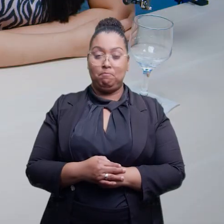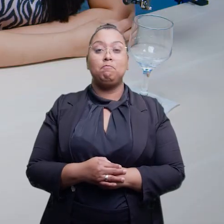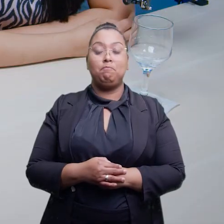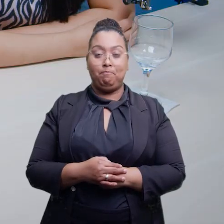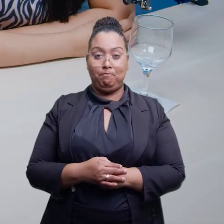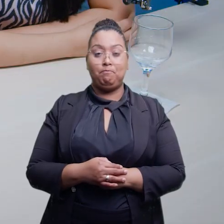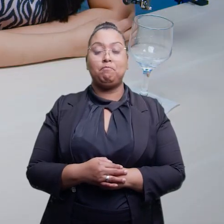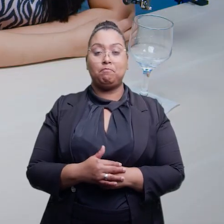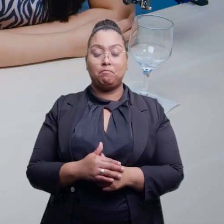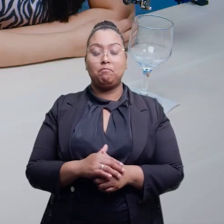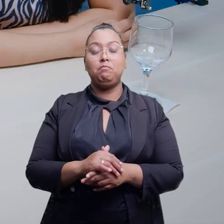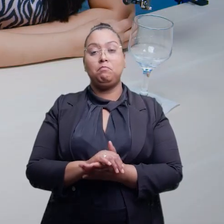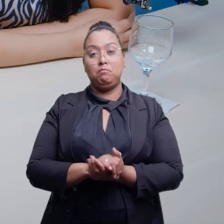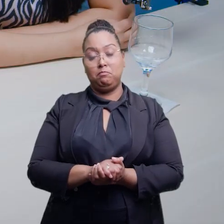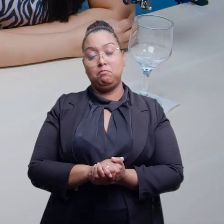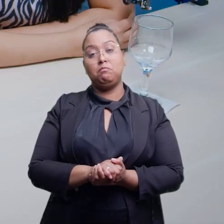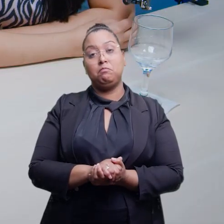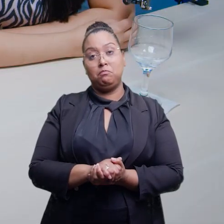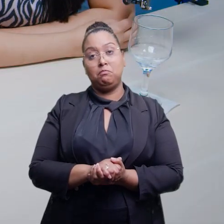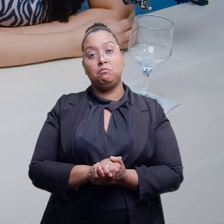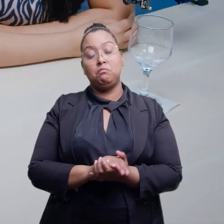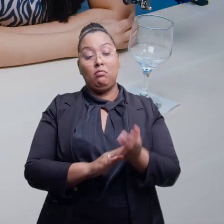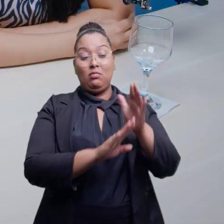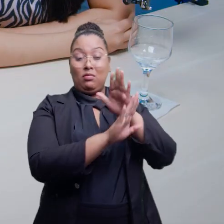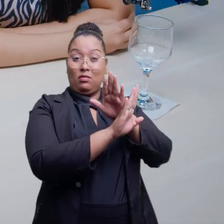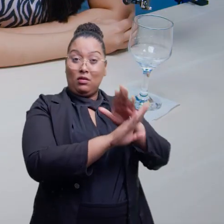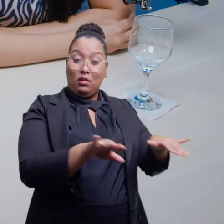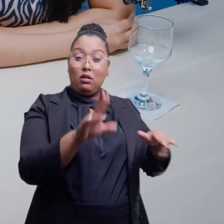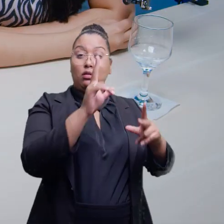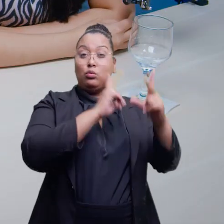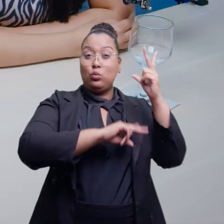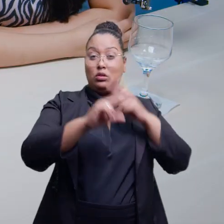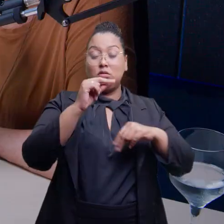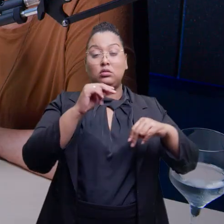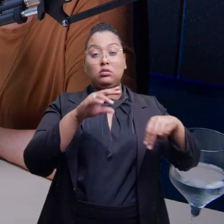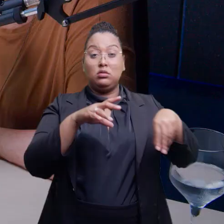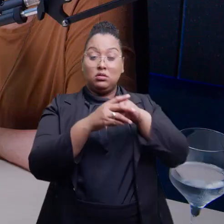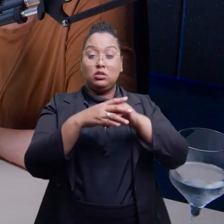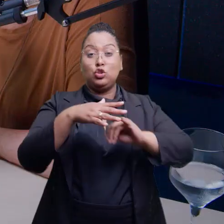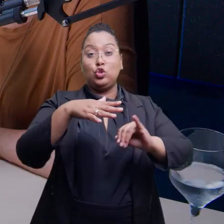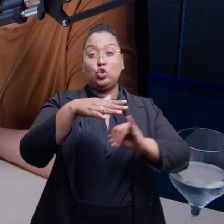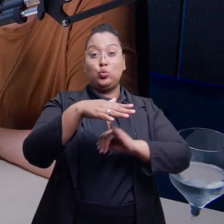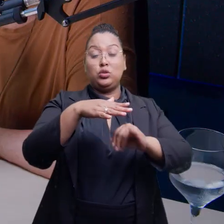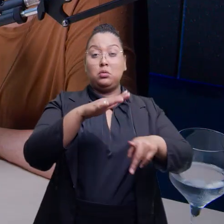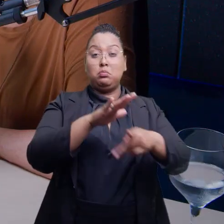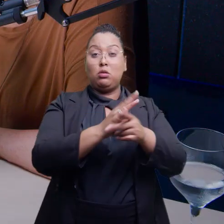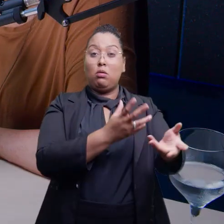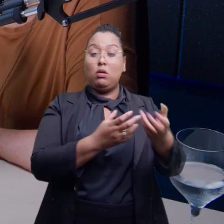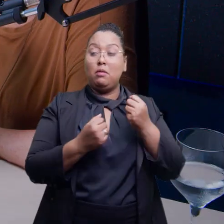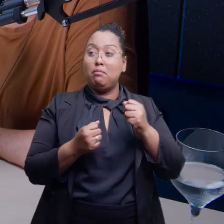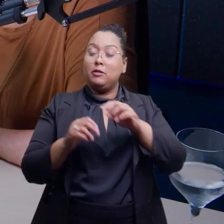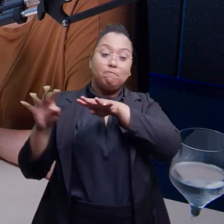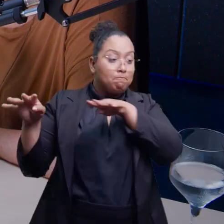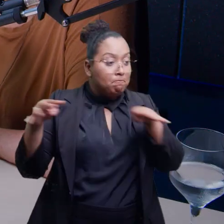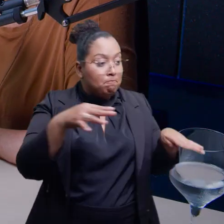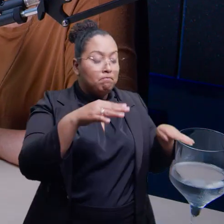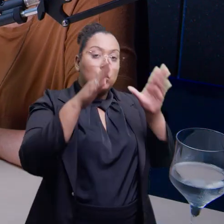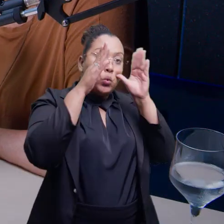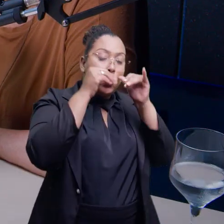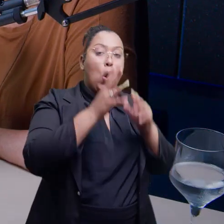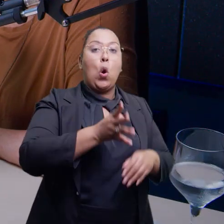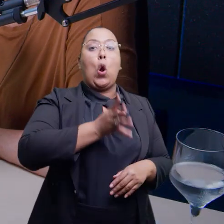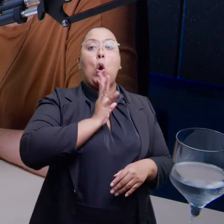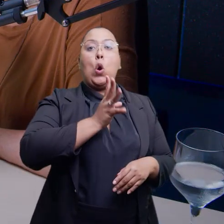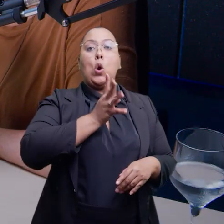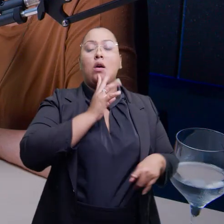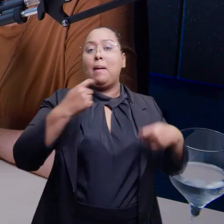Então, essa voz da criança e do adolescente que está na instituição de acolhimento, ela precisa vir a público.